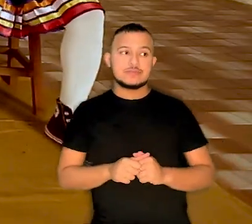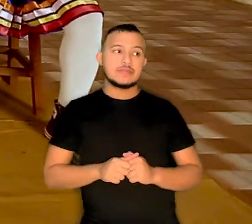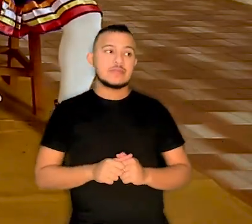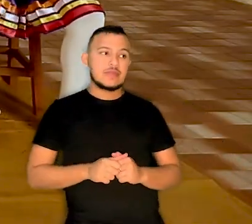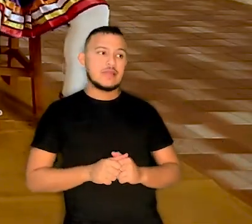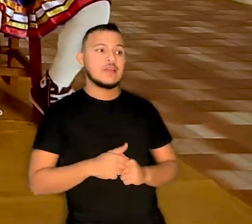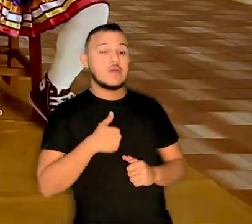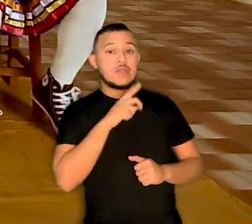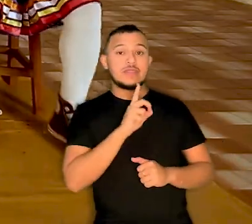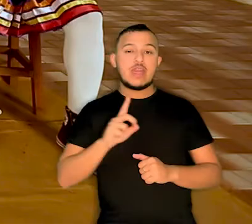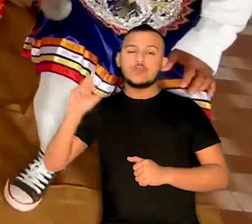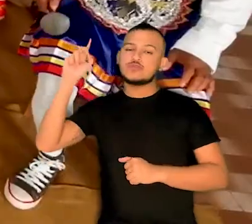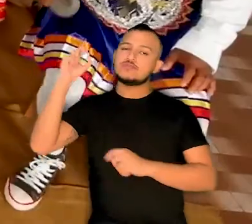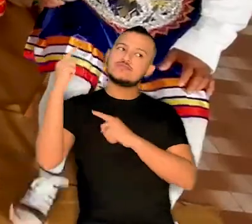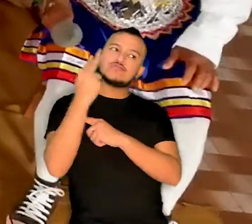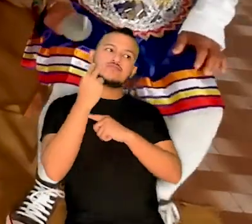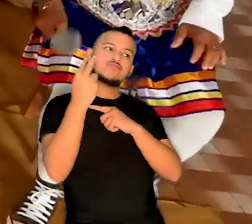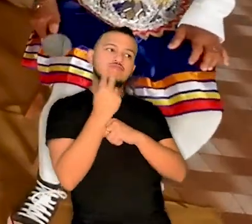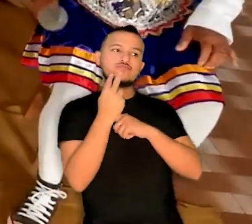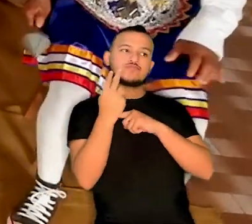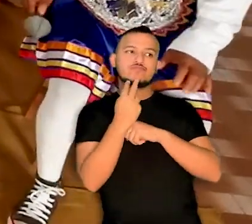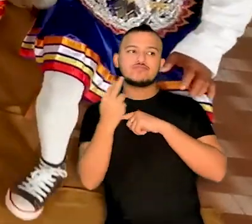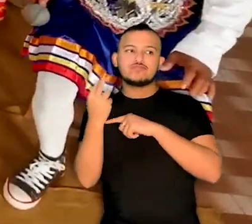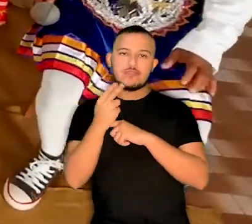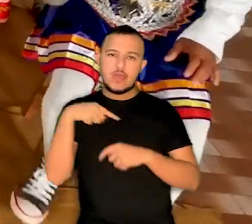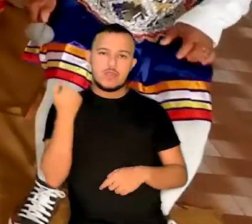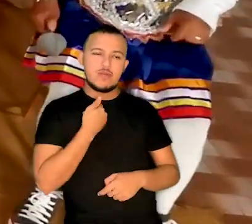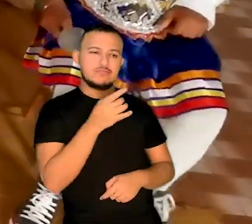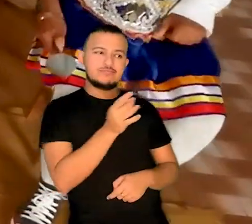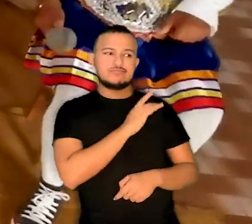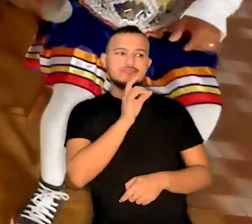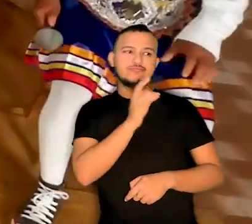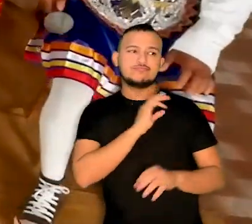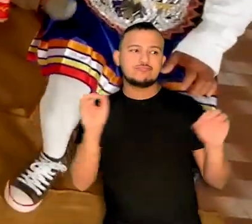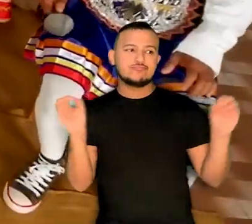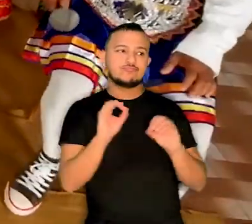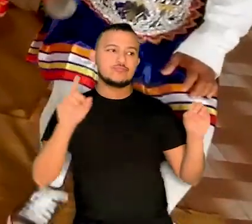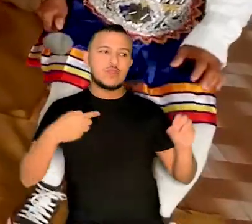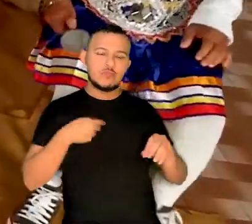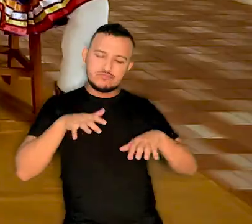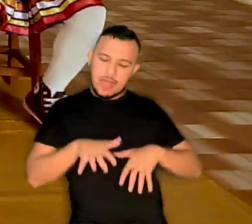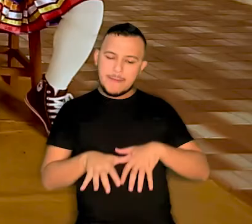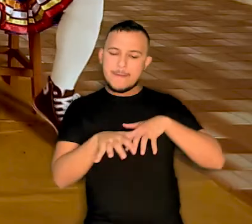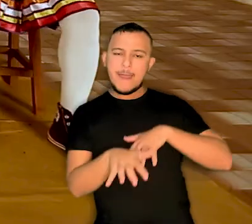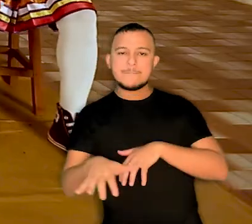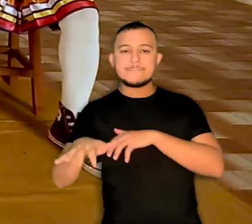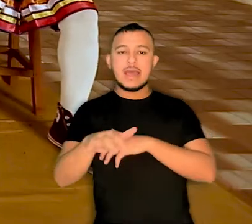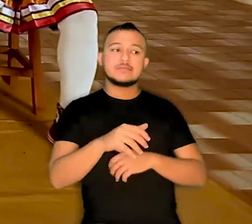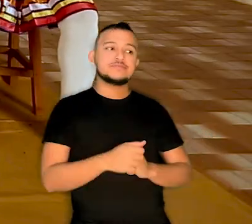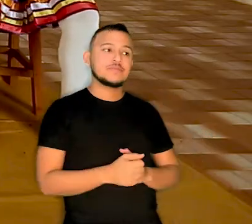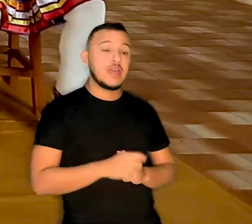Deus atende, eu não tenho mais nada. Vou tirar minha jornada, marcha, marcha, batalhão. O